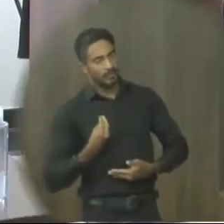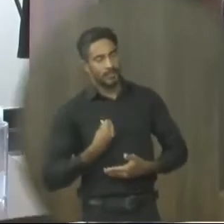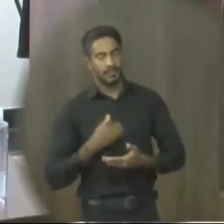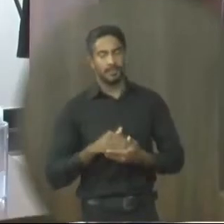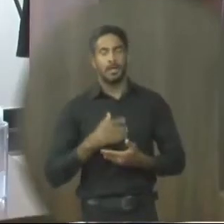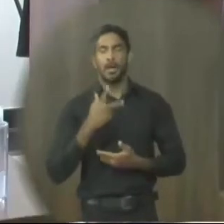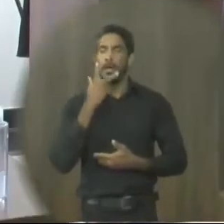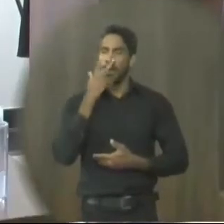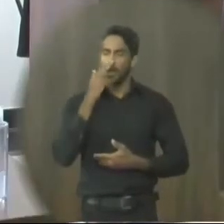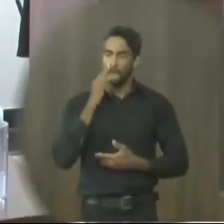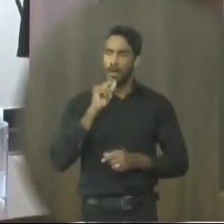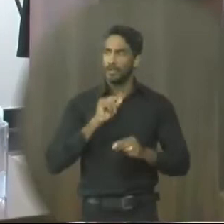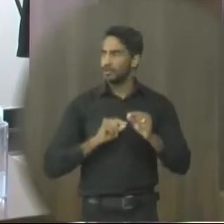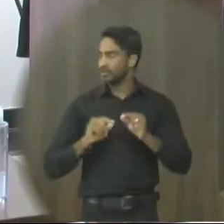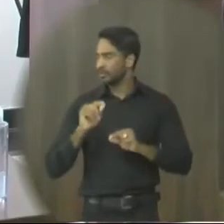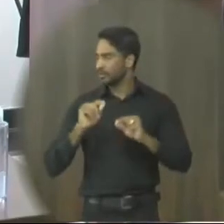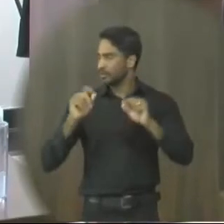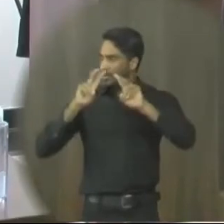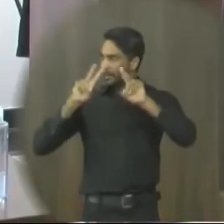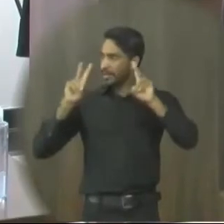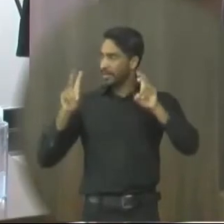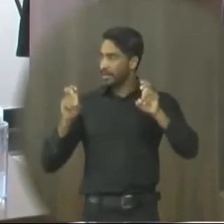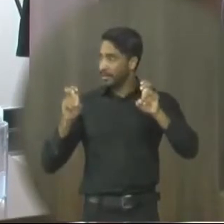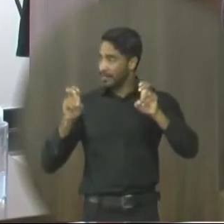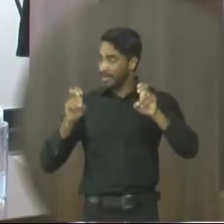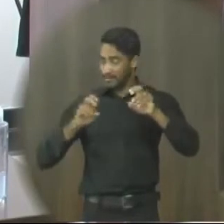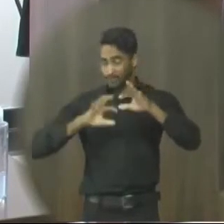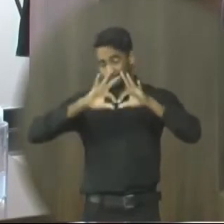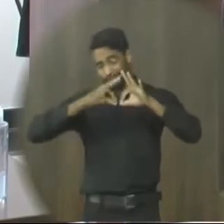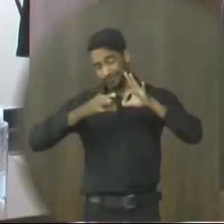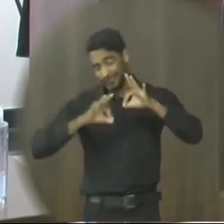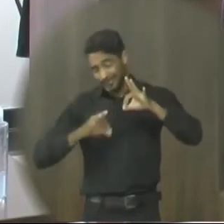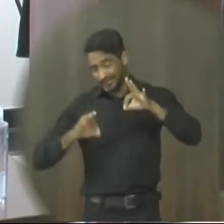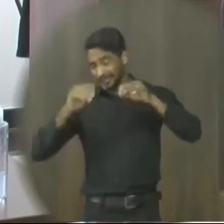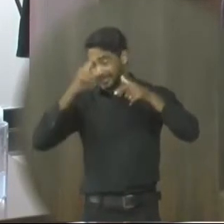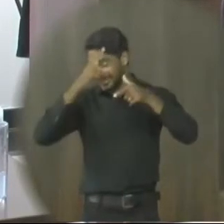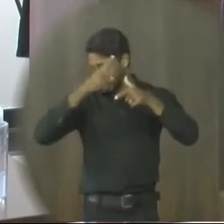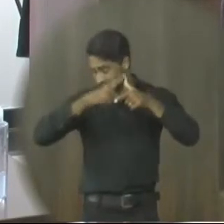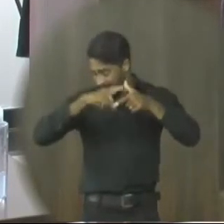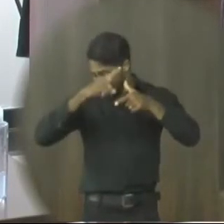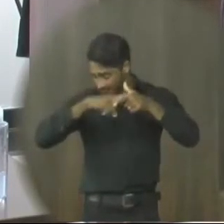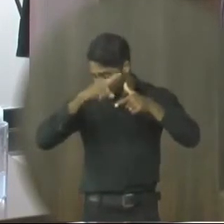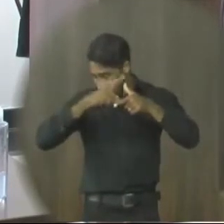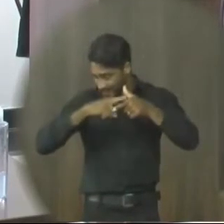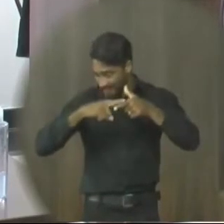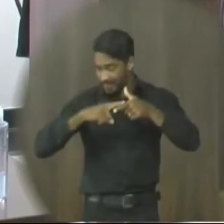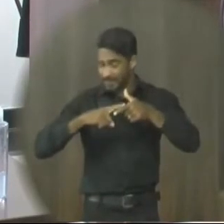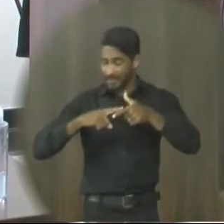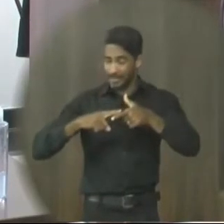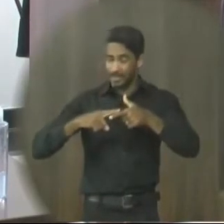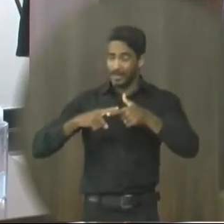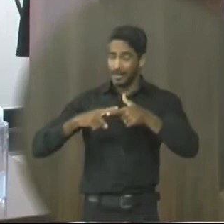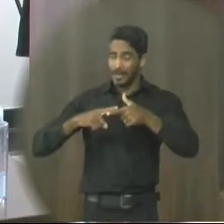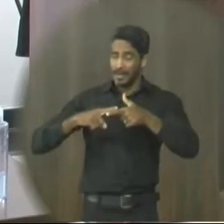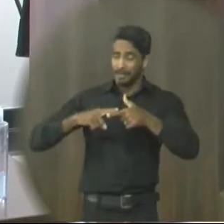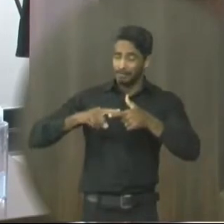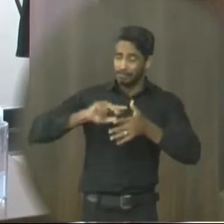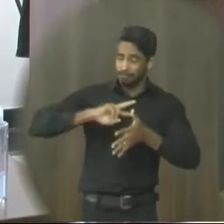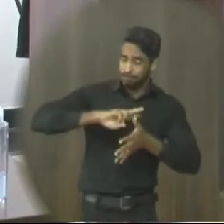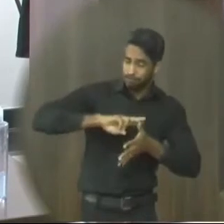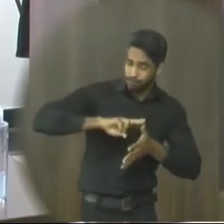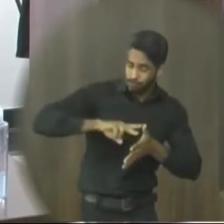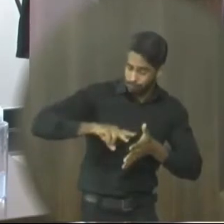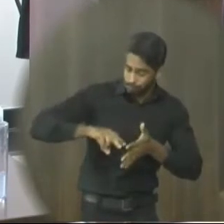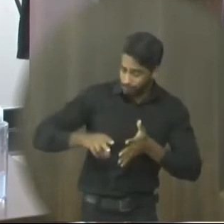Eu acho que o assunto já está se estendendo, né? O problema está se estendendo em vários mandatos, que seria